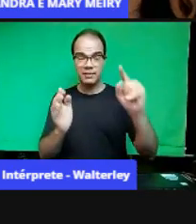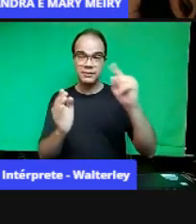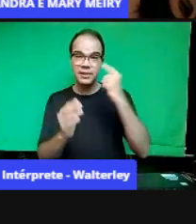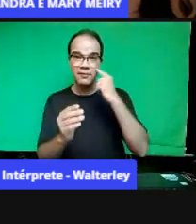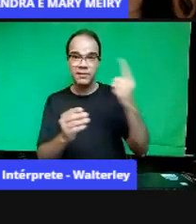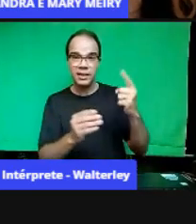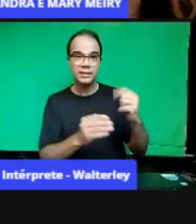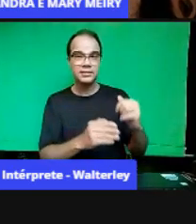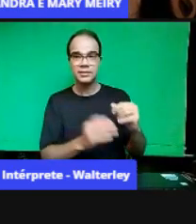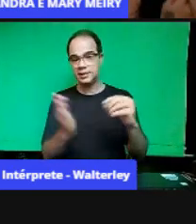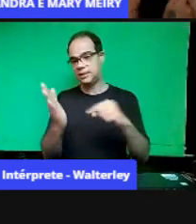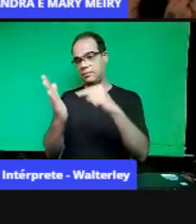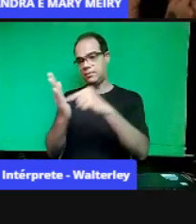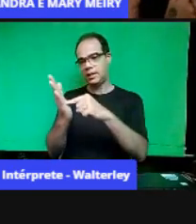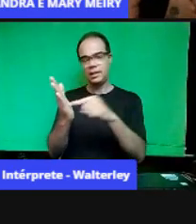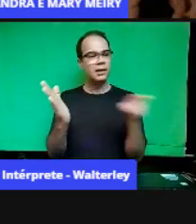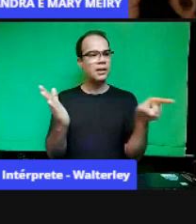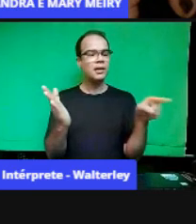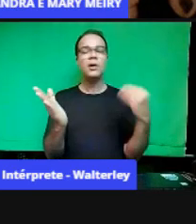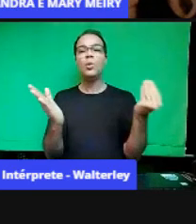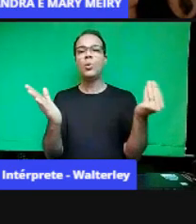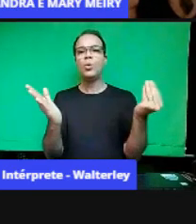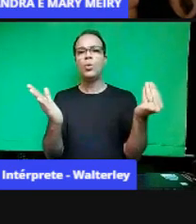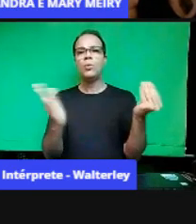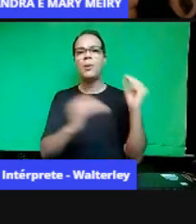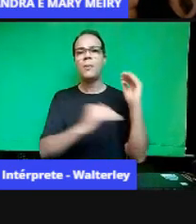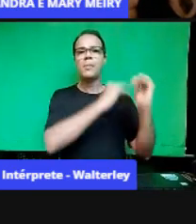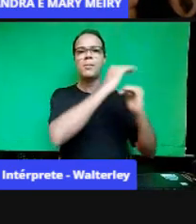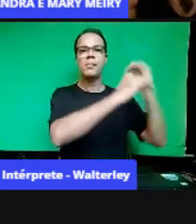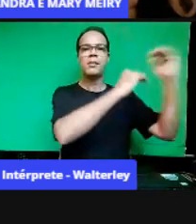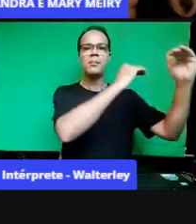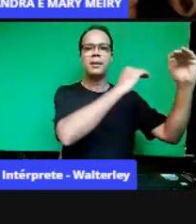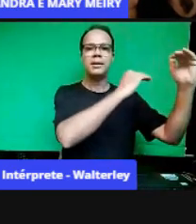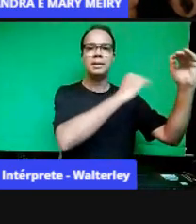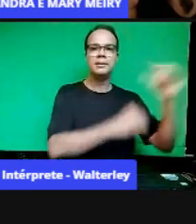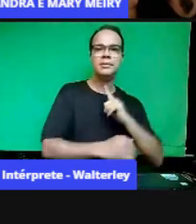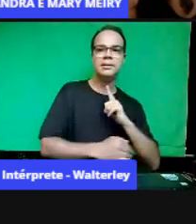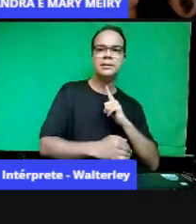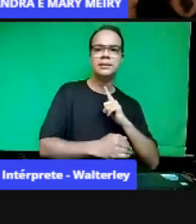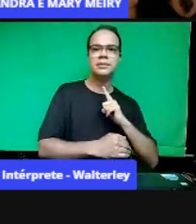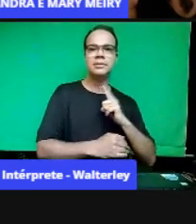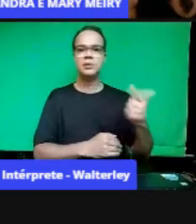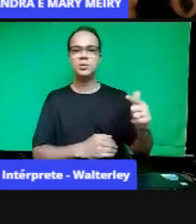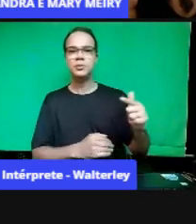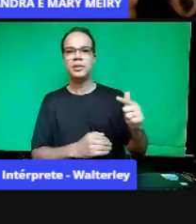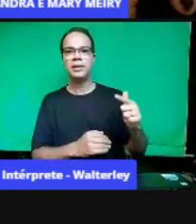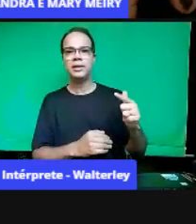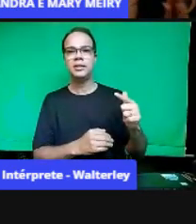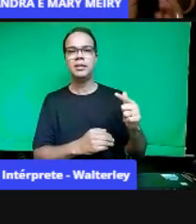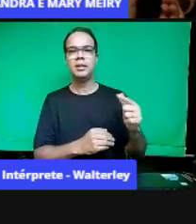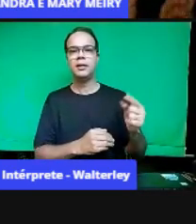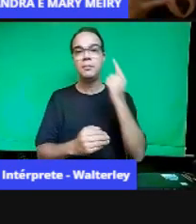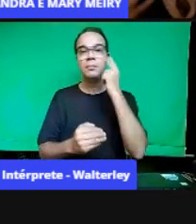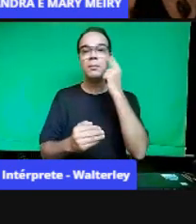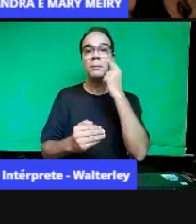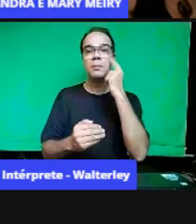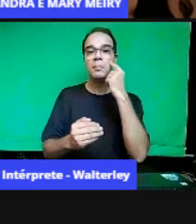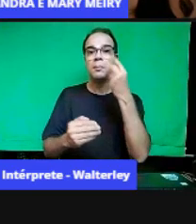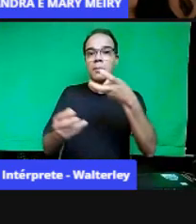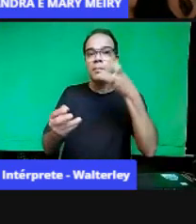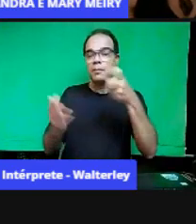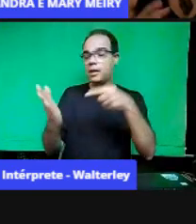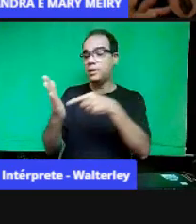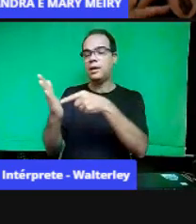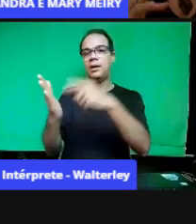planejamento para que ele desenvolva enquanto situação pedagógica e social, né? Então, é